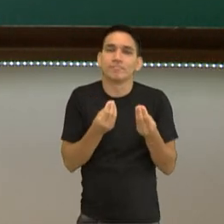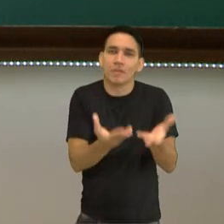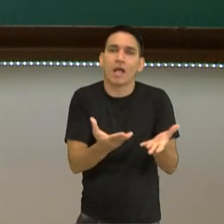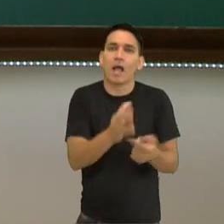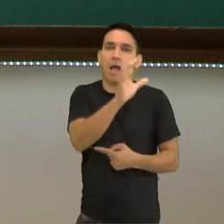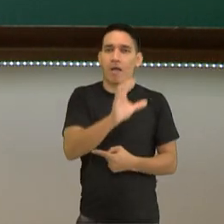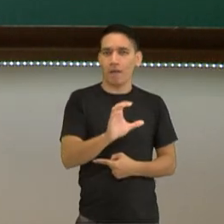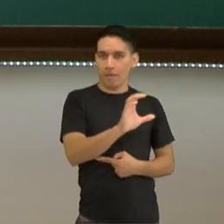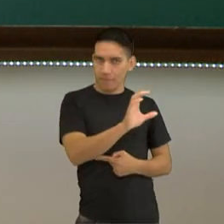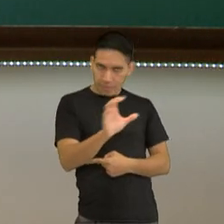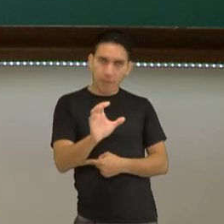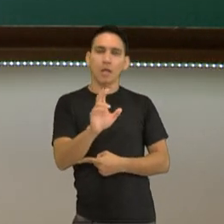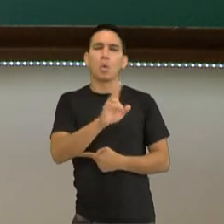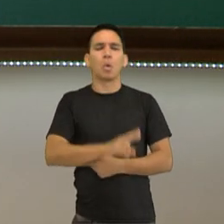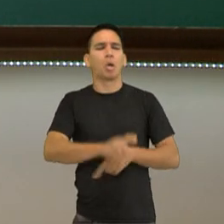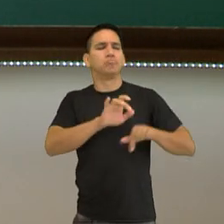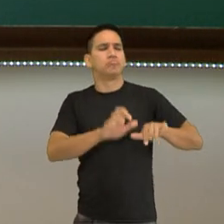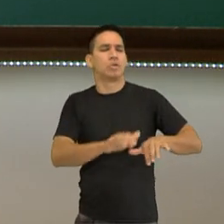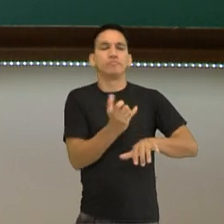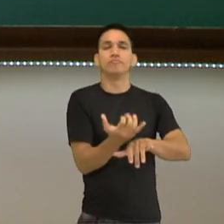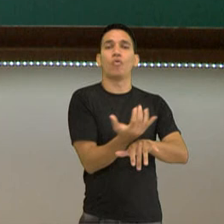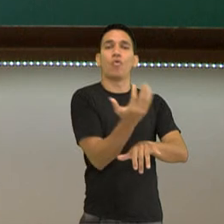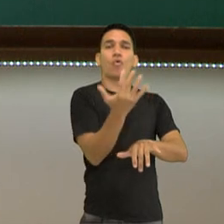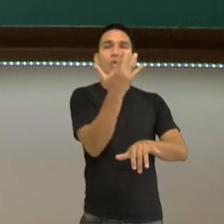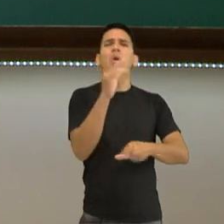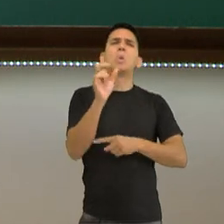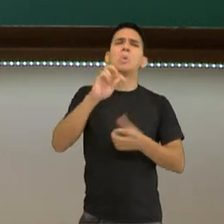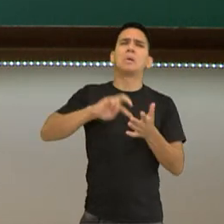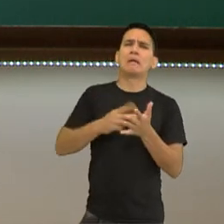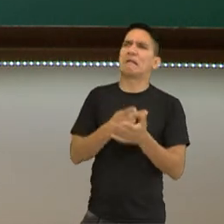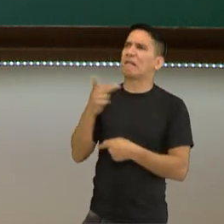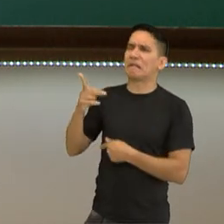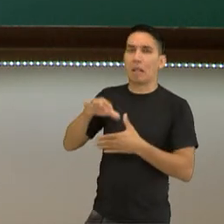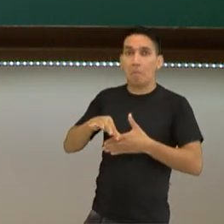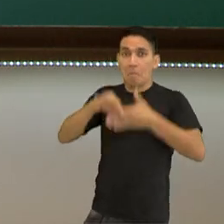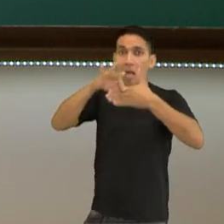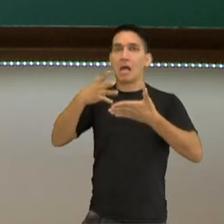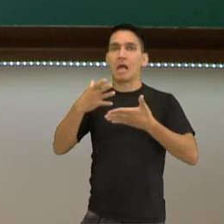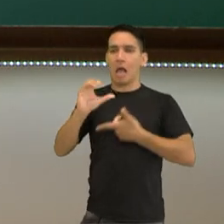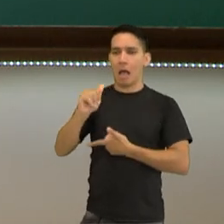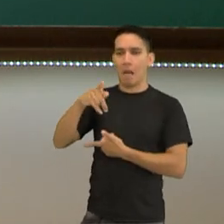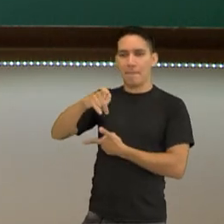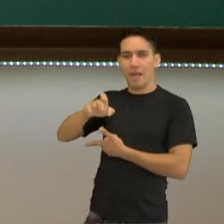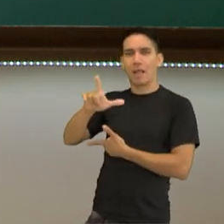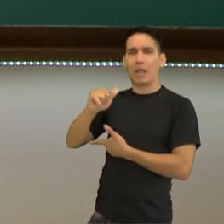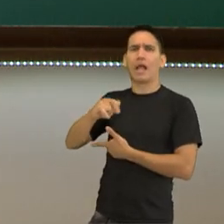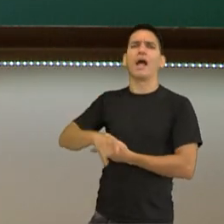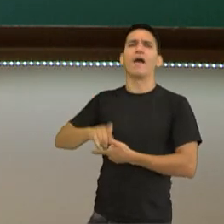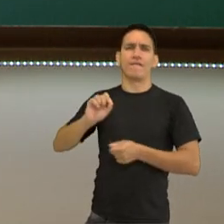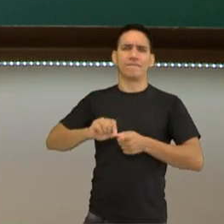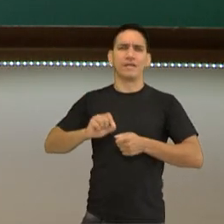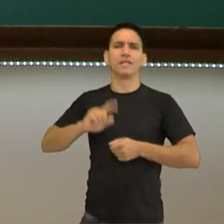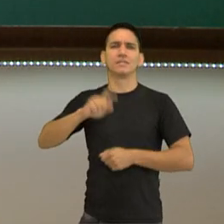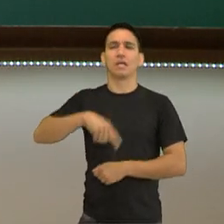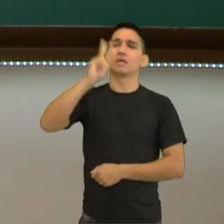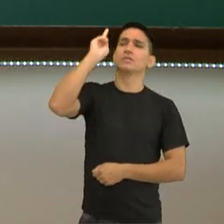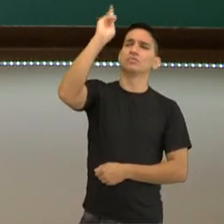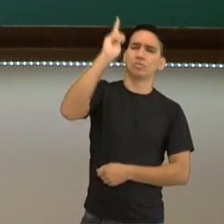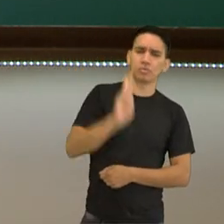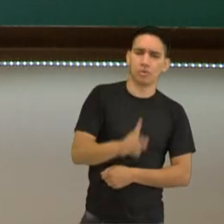coral, instrumentos de órgão, tá? O que é um mestre de capela? Aquele cara que tocava nas missas maravilhosas e